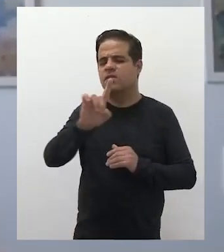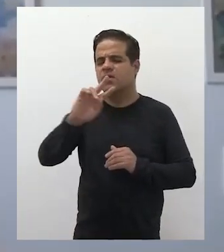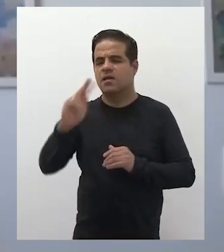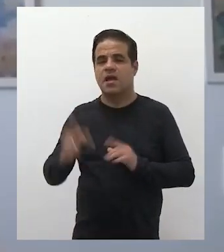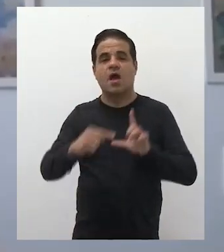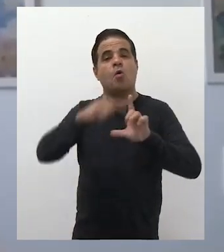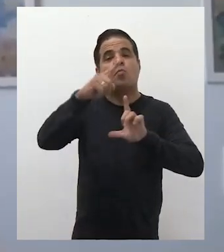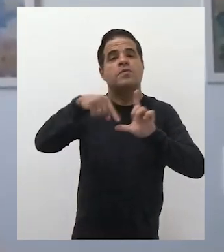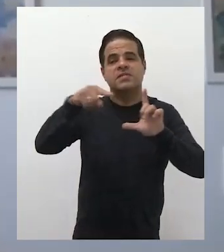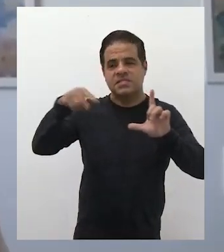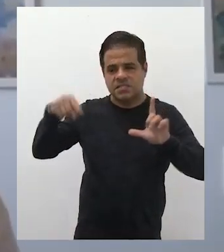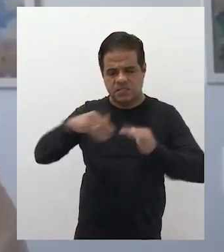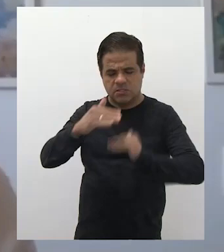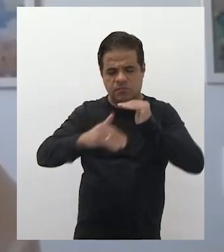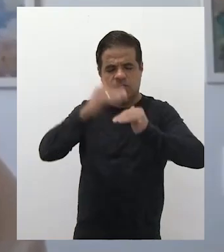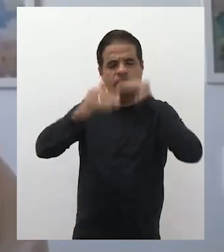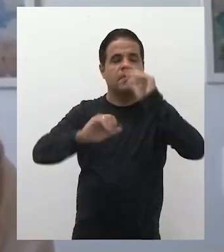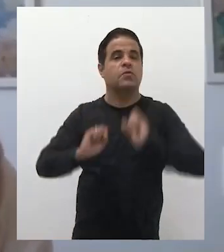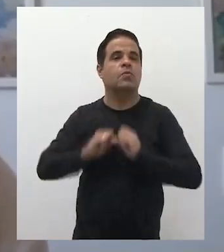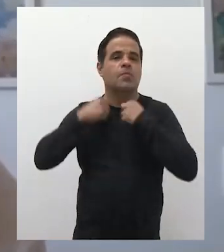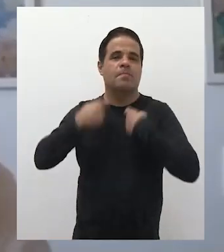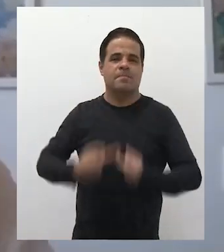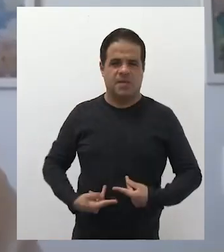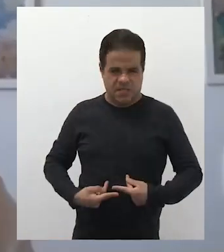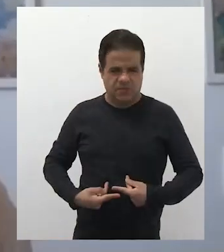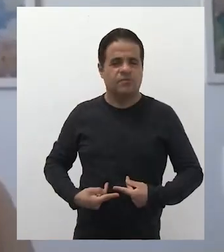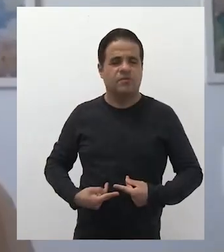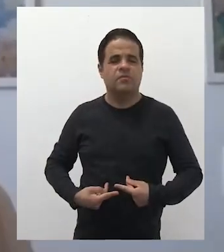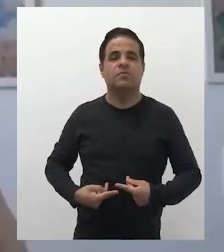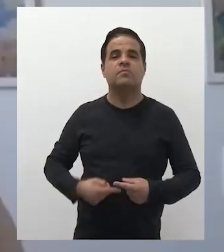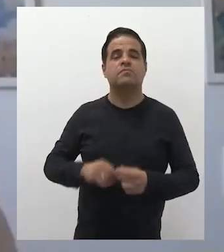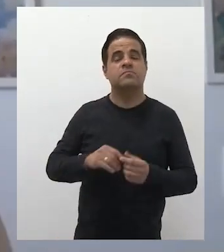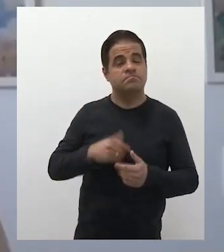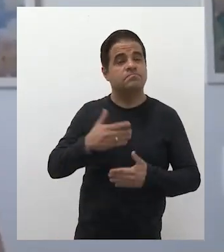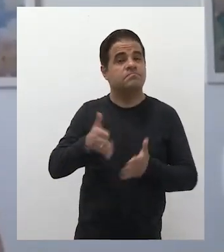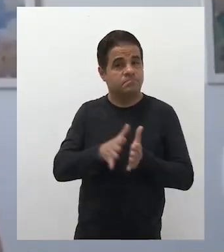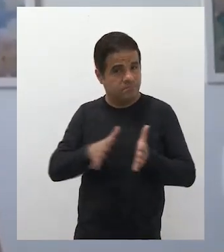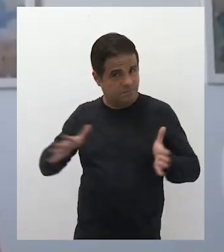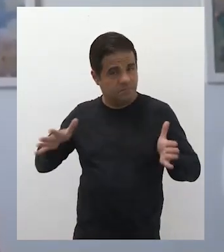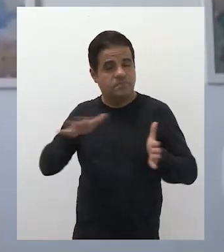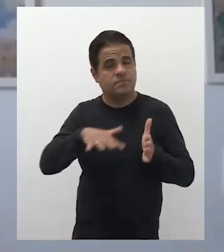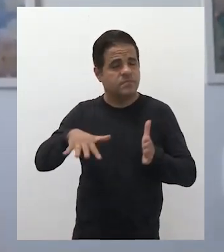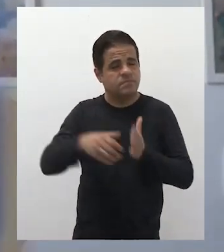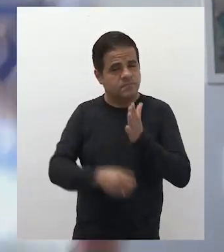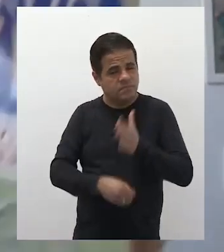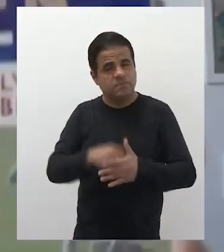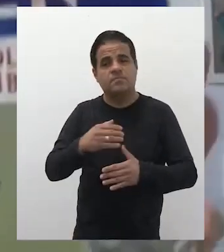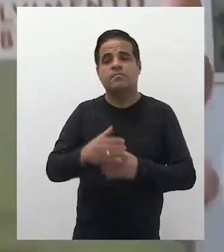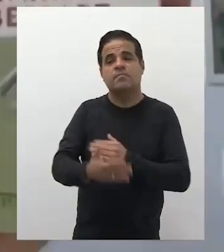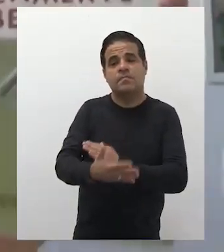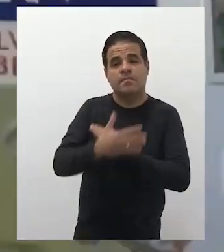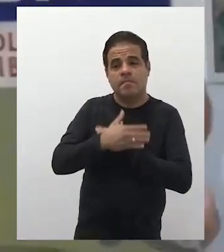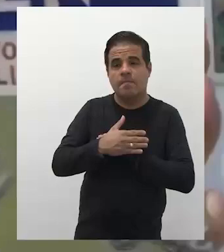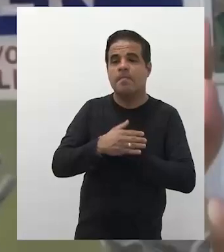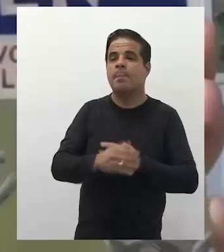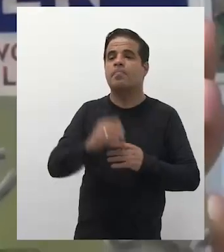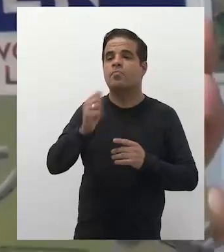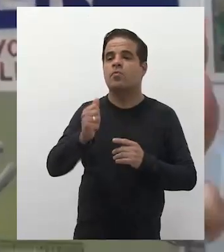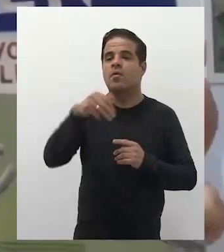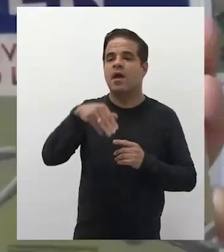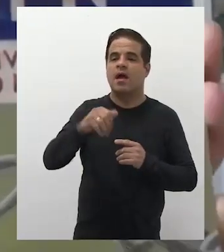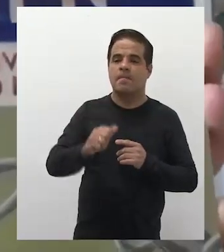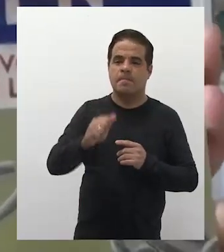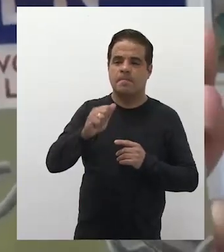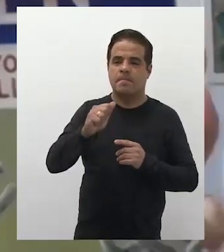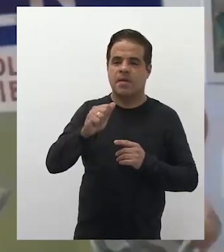de Desenvolvimento Humano, que foi, em grande parte, criado, né, com a colaboração do Amartya Sen,